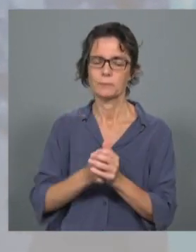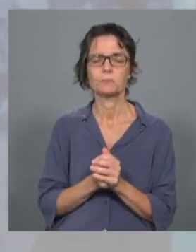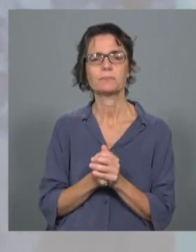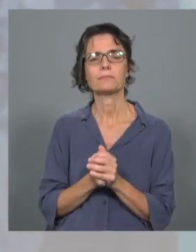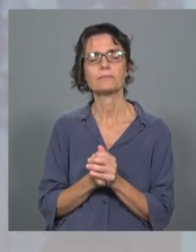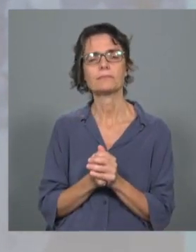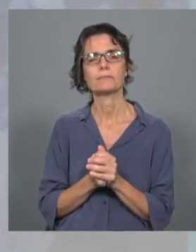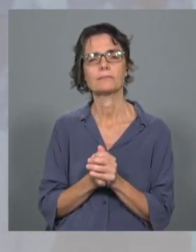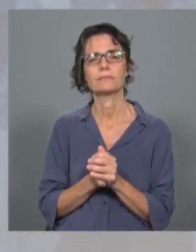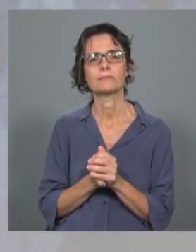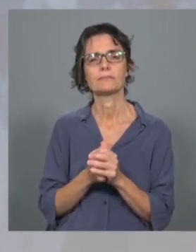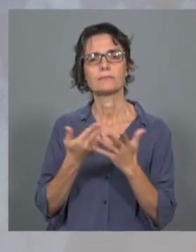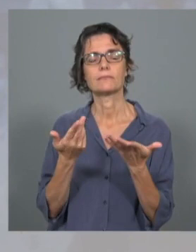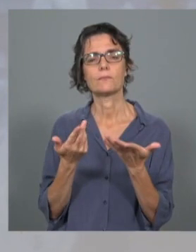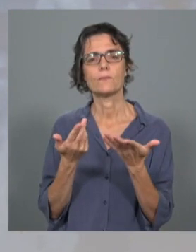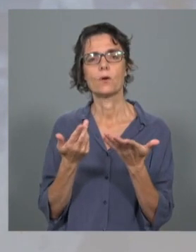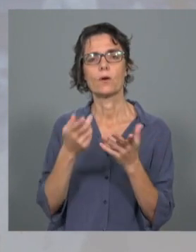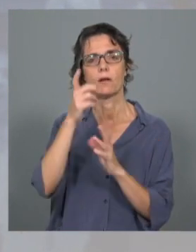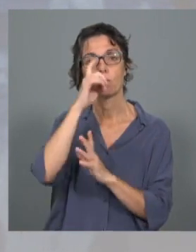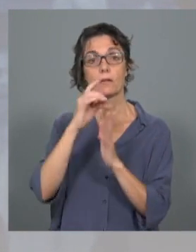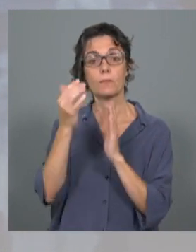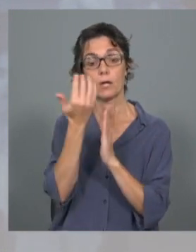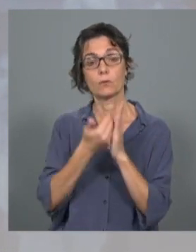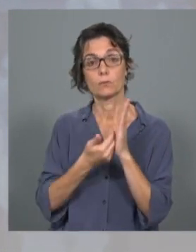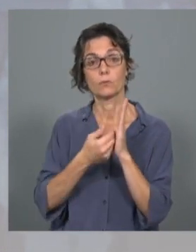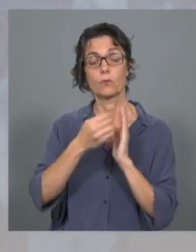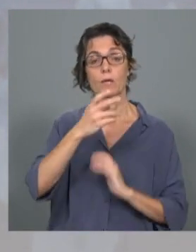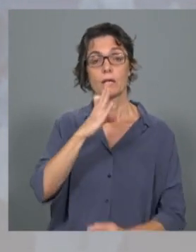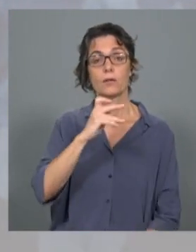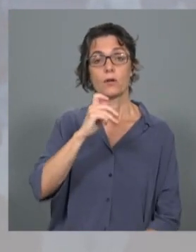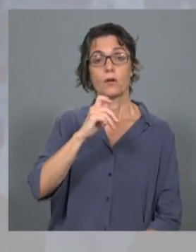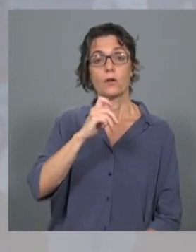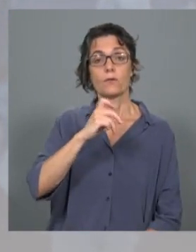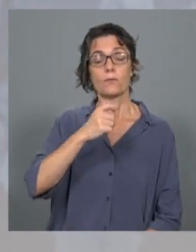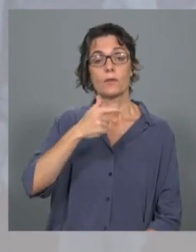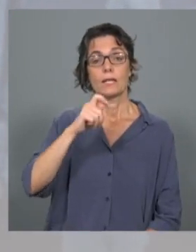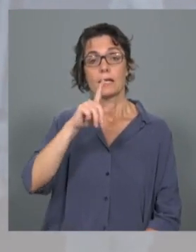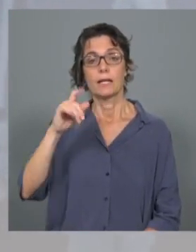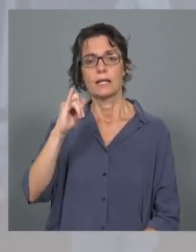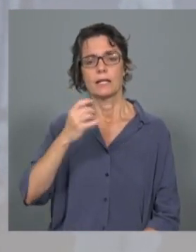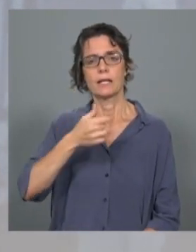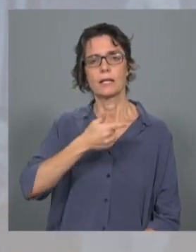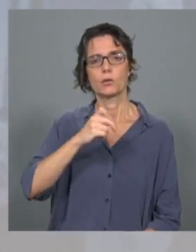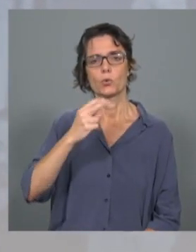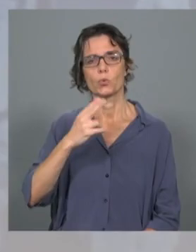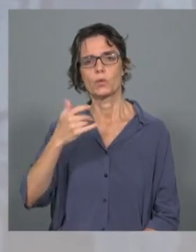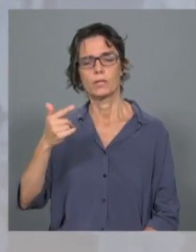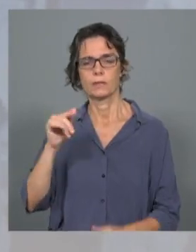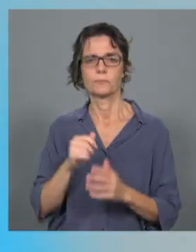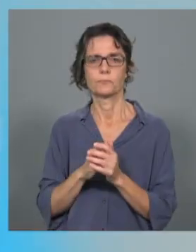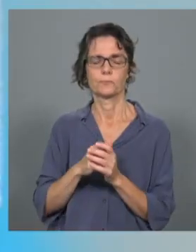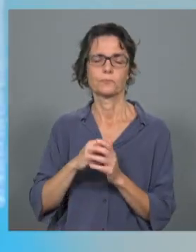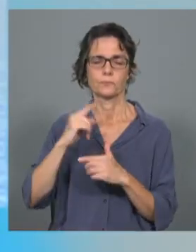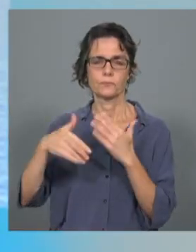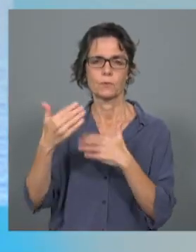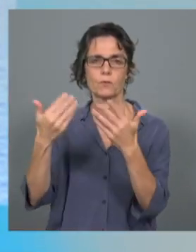deixado, atualizando e recordando este documento, Fratelli Tutti, publicado há um ano e que interessa de facto retomar todos os dias. Temos muito para fazer ainda,